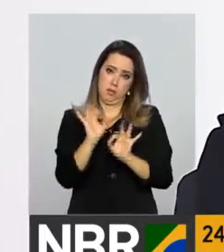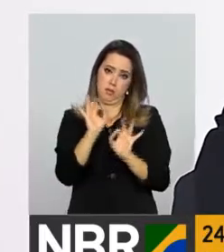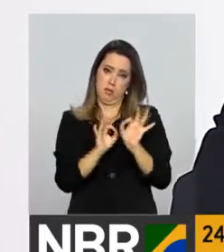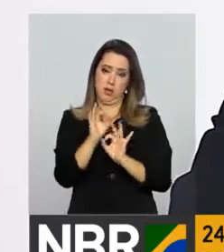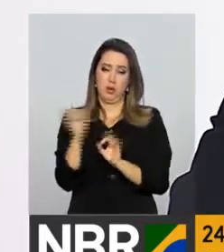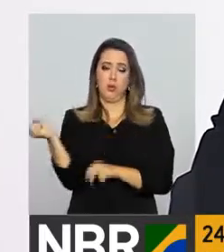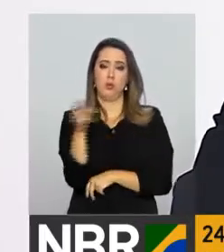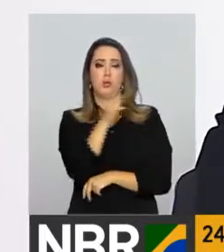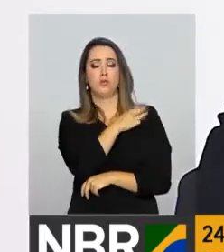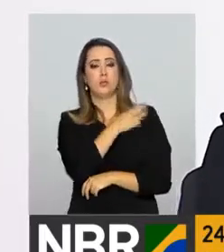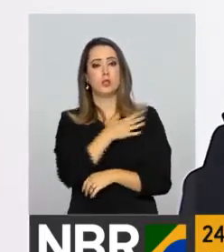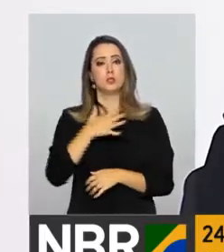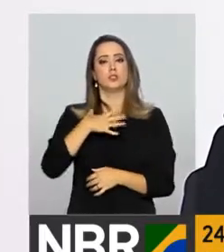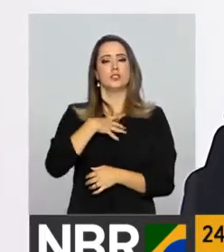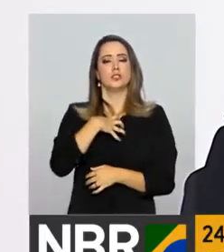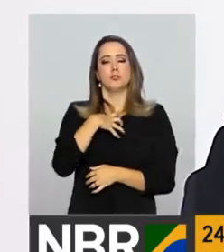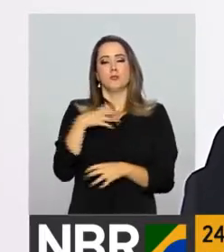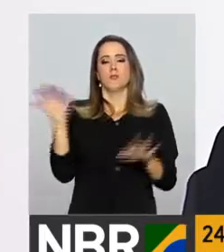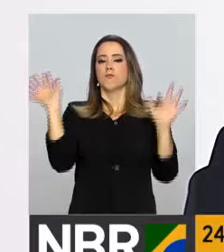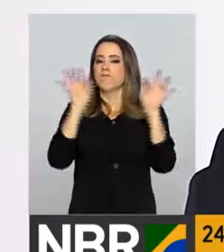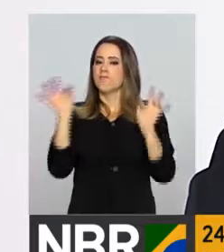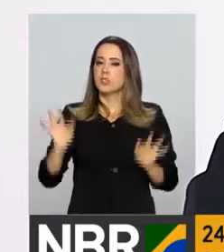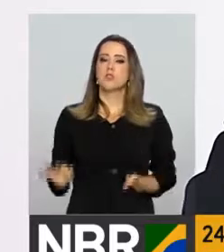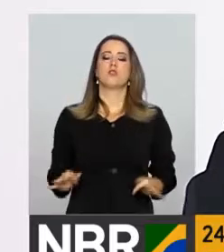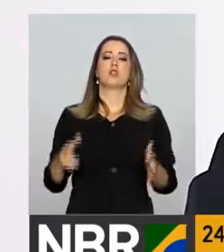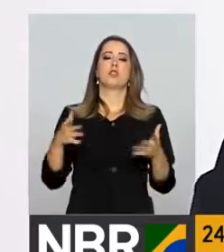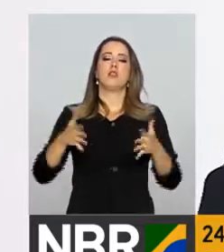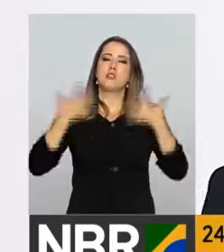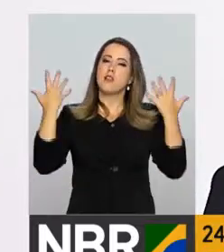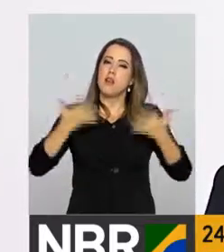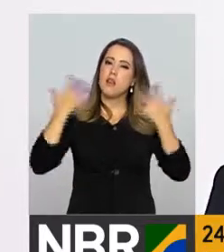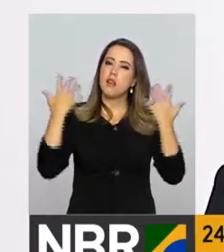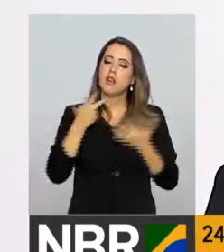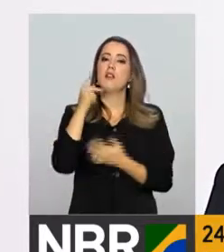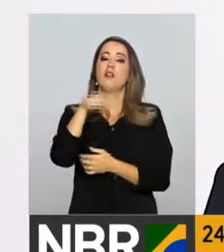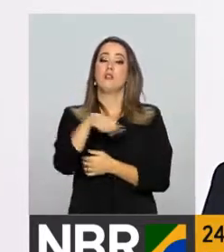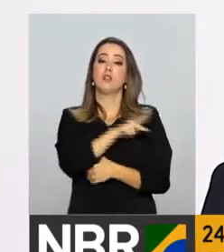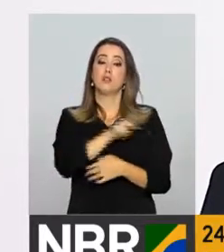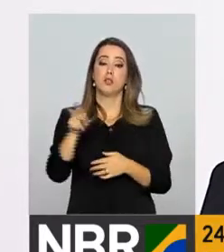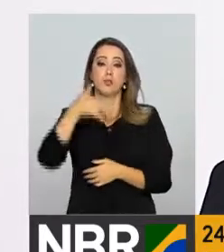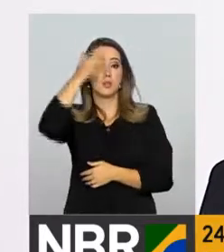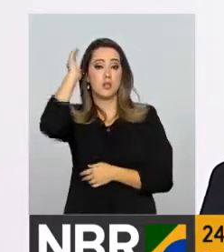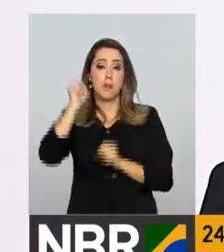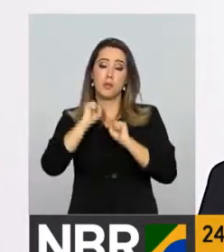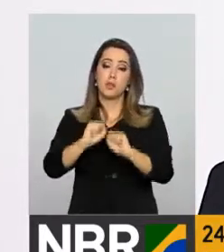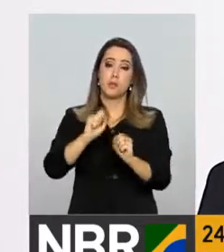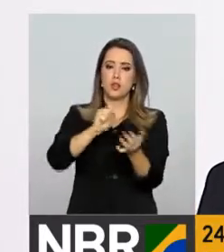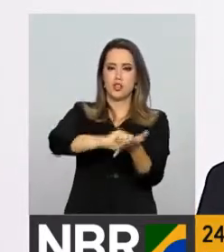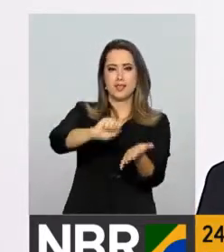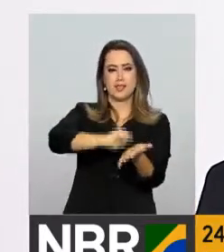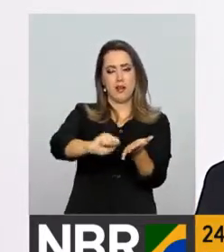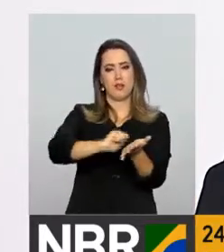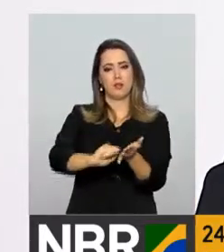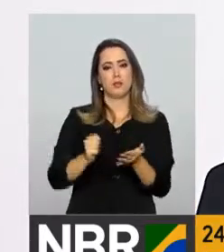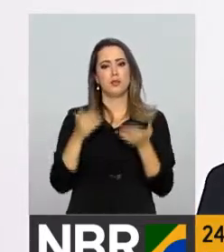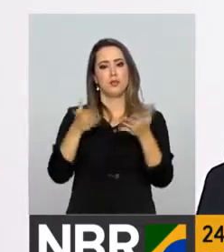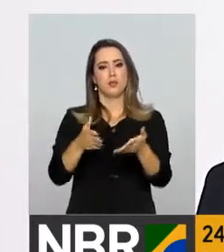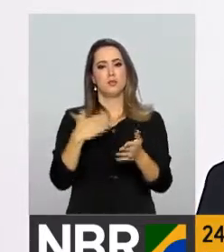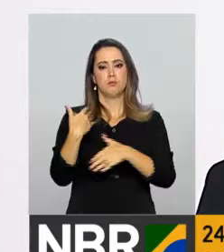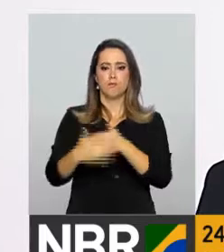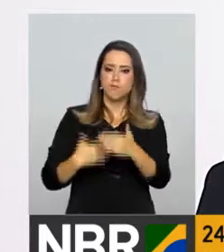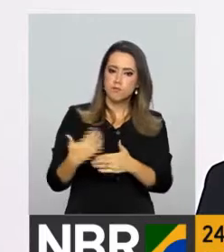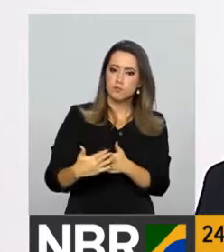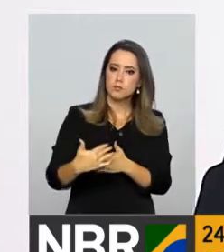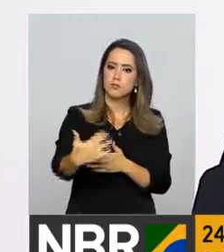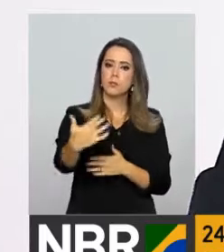o deputado federal como presidente da câmara aí respondendo pela presidência a possibilidade de assinar isso para que isso possa entrar